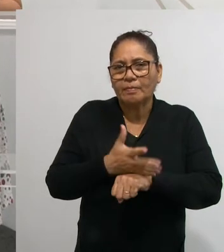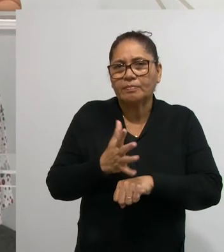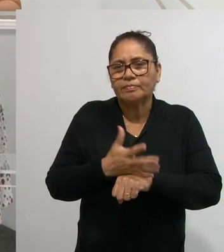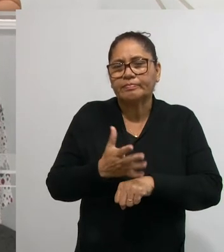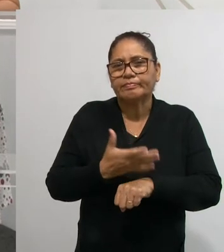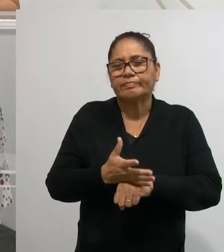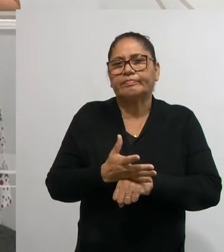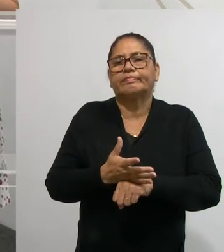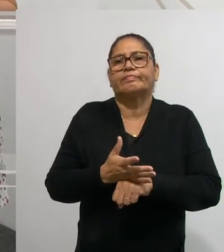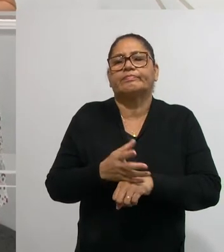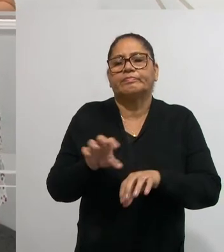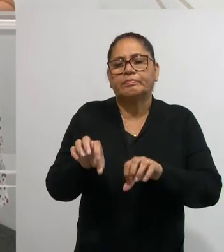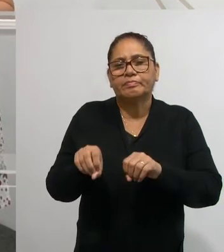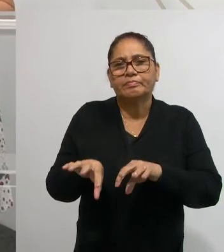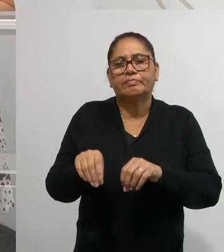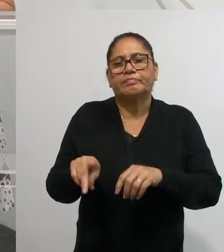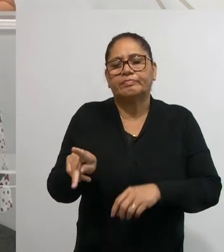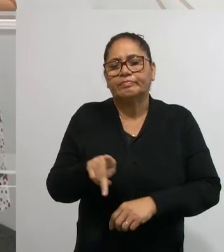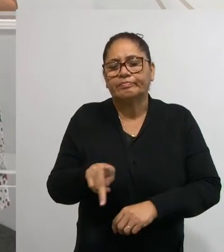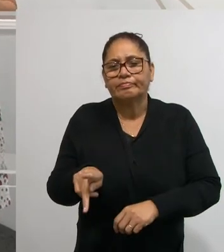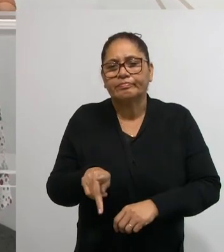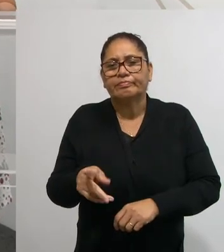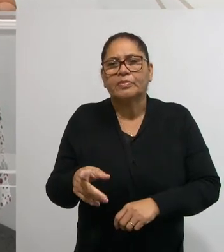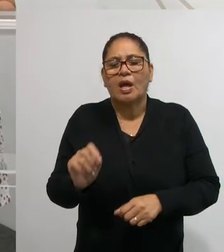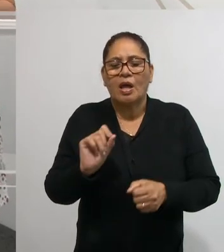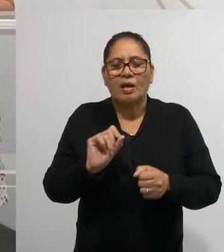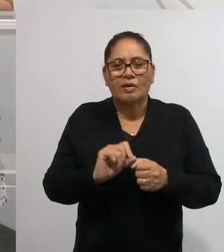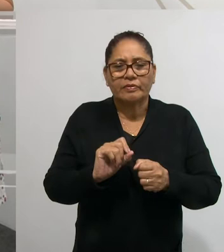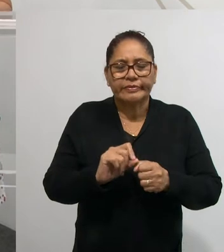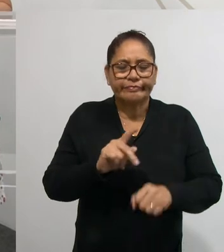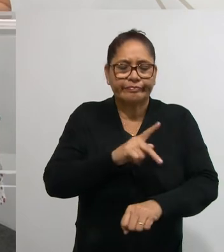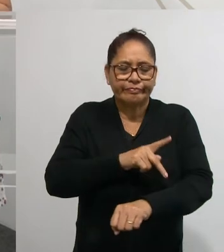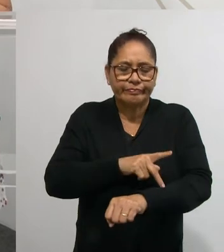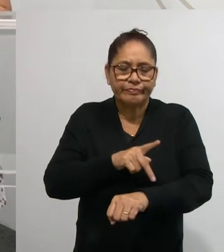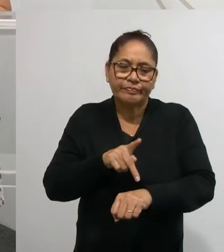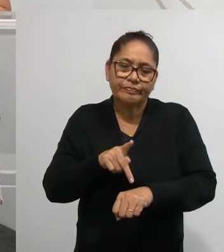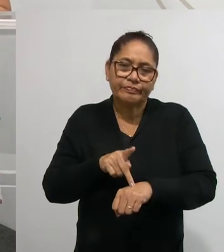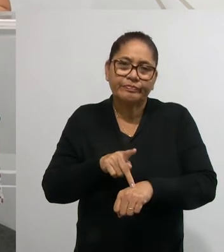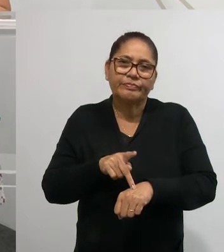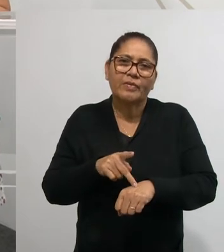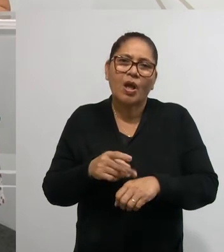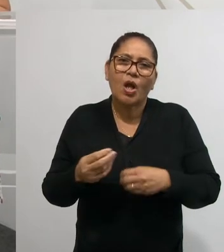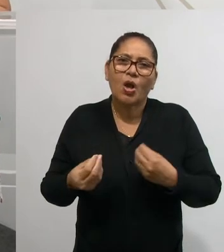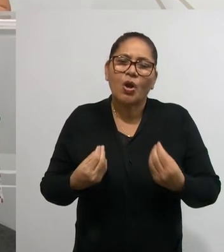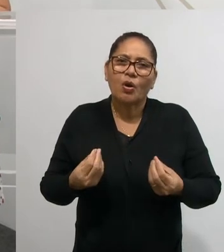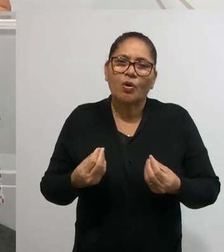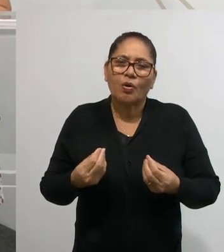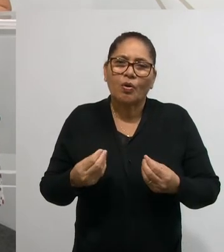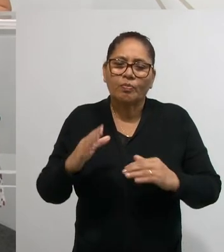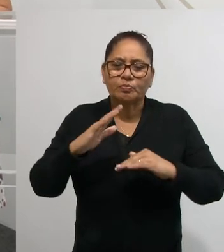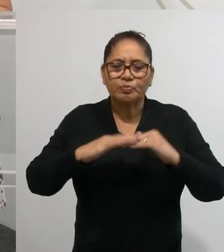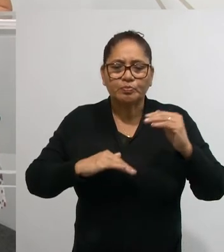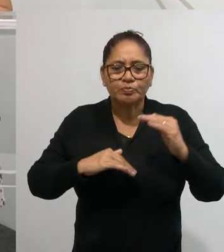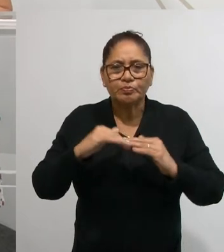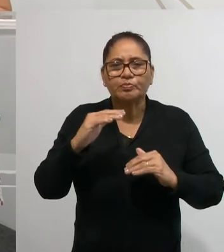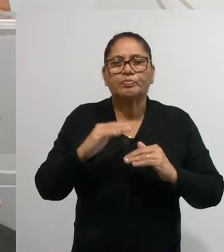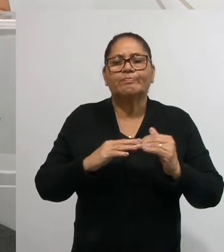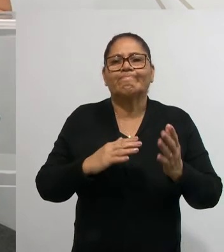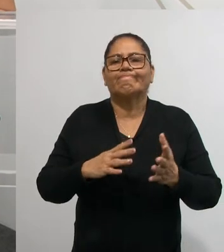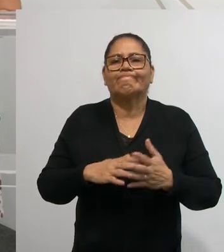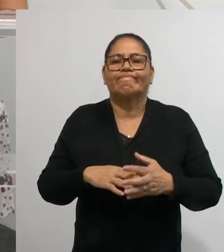práticas educativas das suas práticas docentes do seu fazer pedagógico né enquanto o profissional